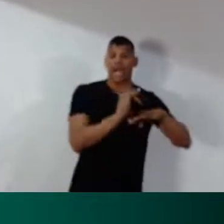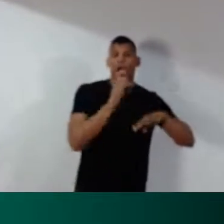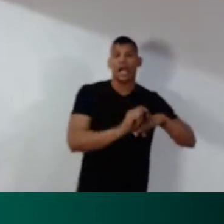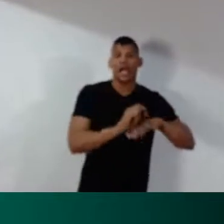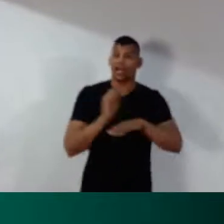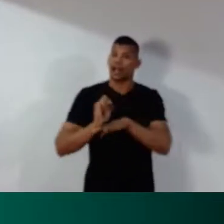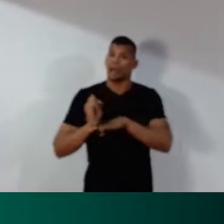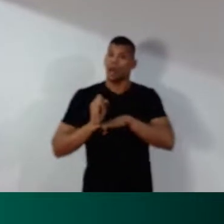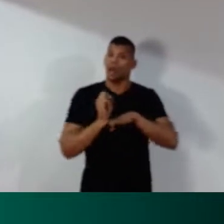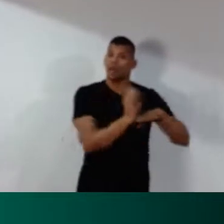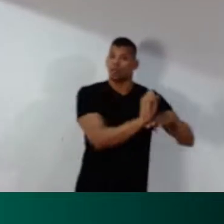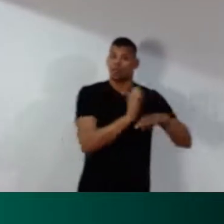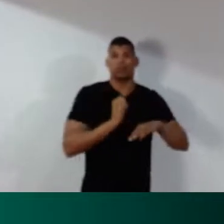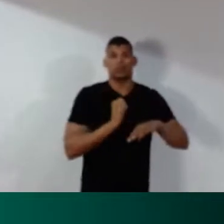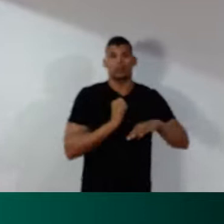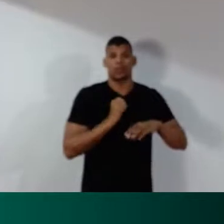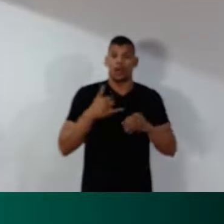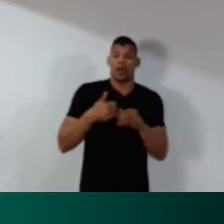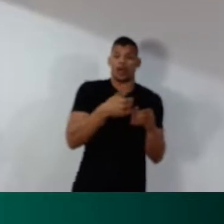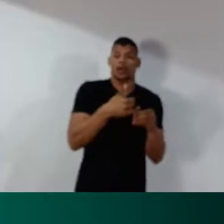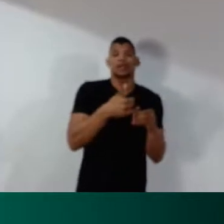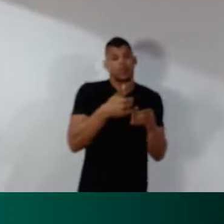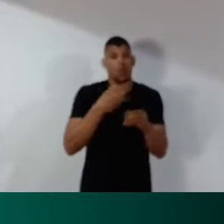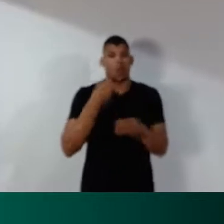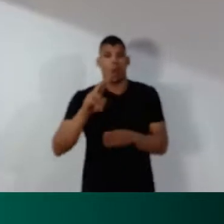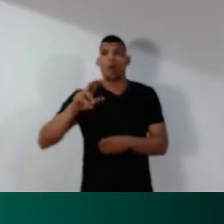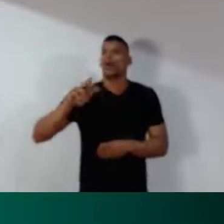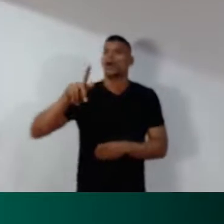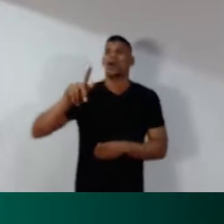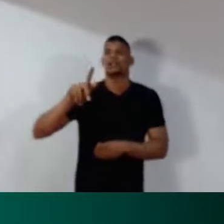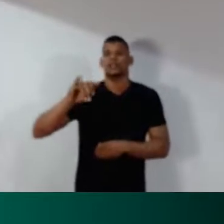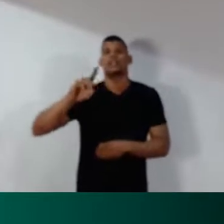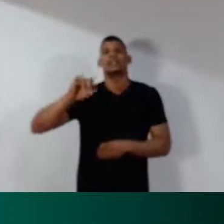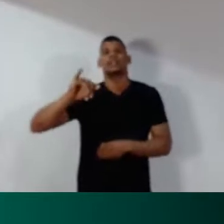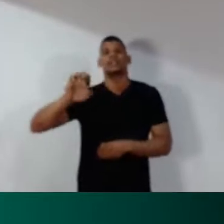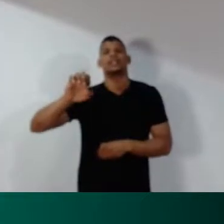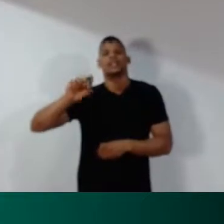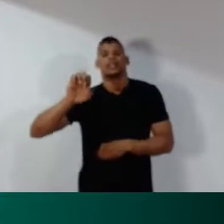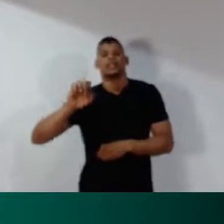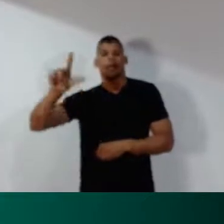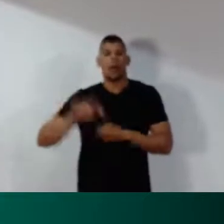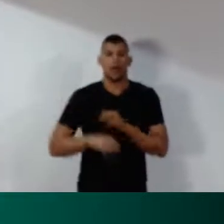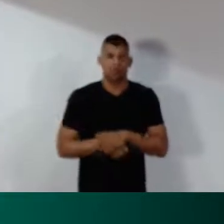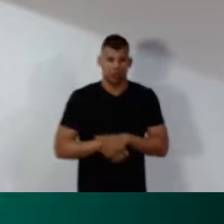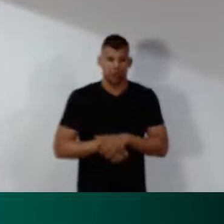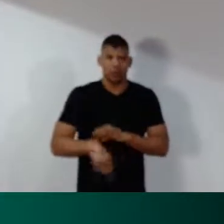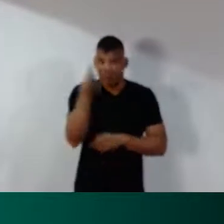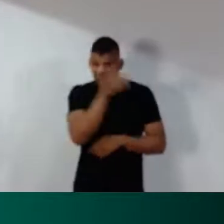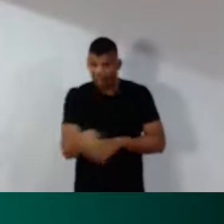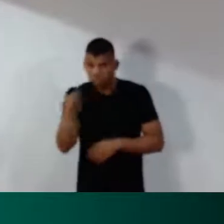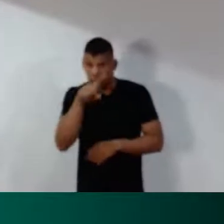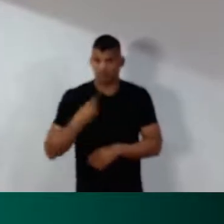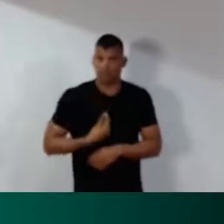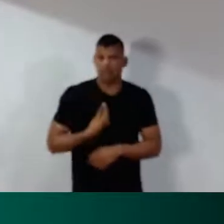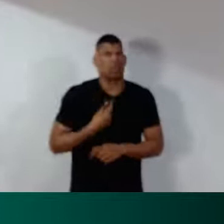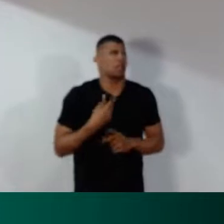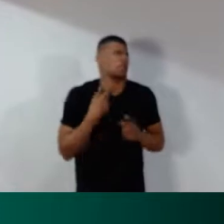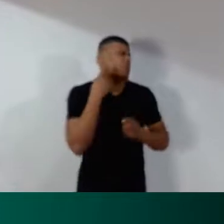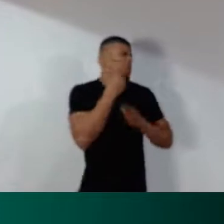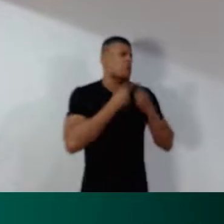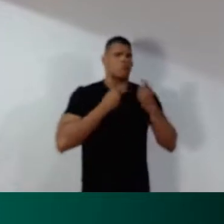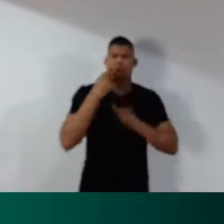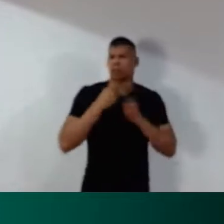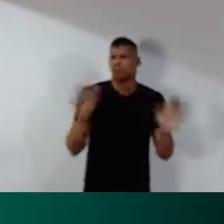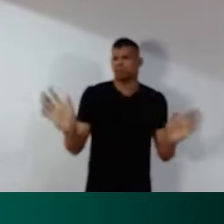gasolina uma das duas coisas e aí você mexe na tabela de preço da vida de todo mundo e o salário